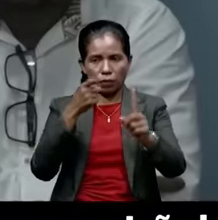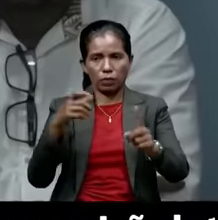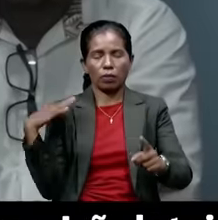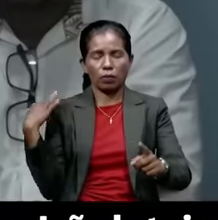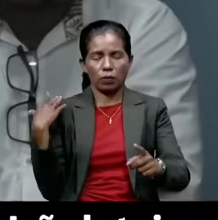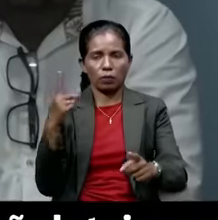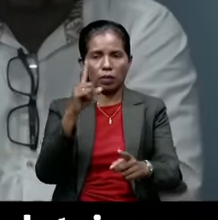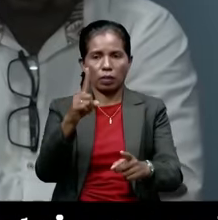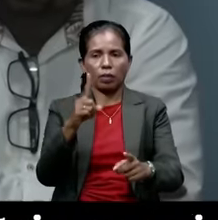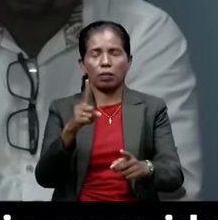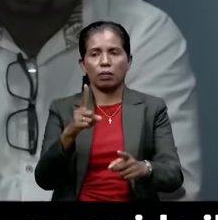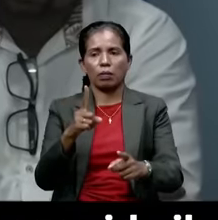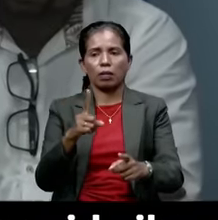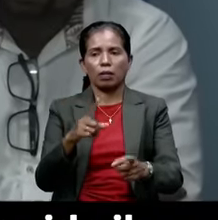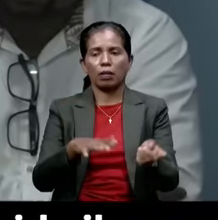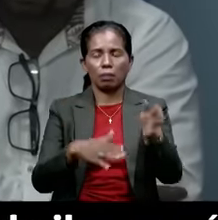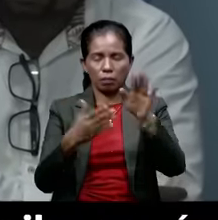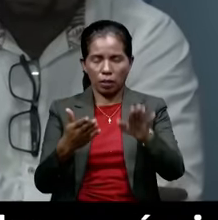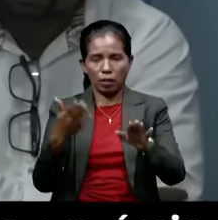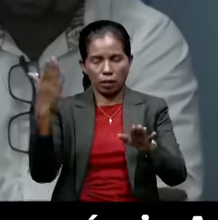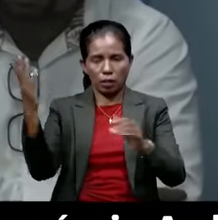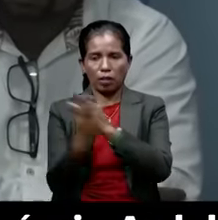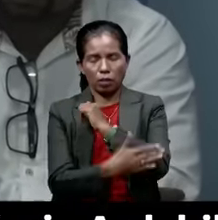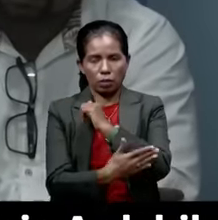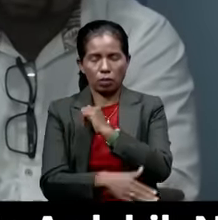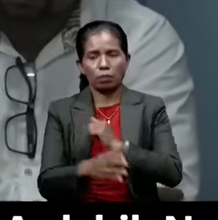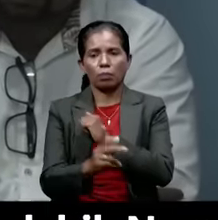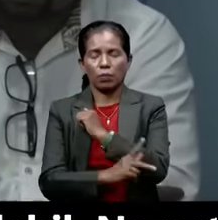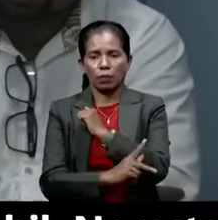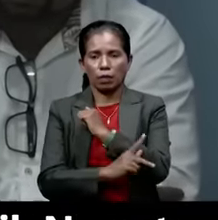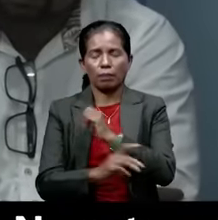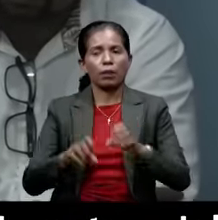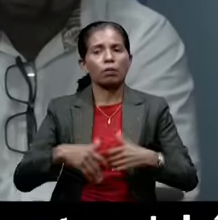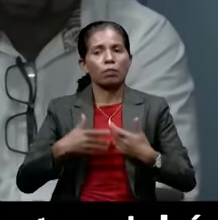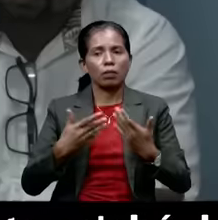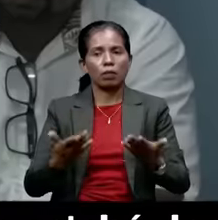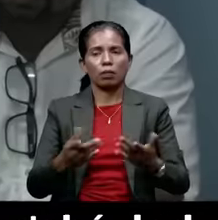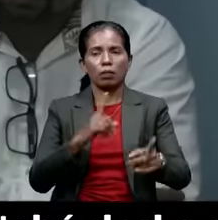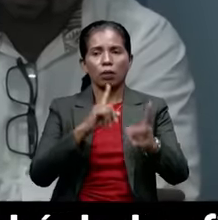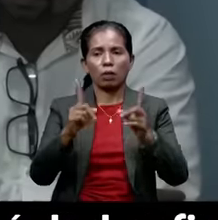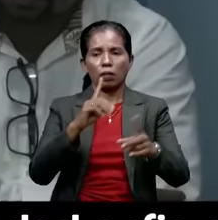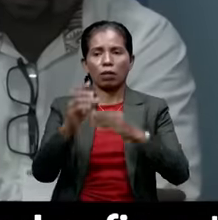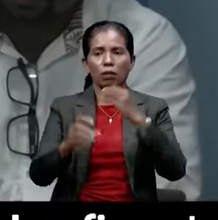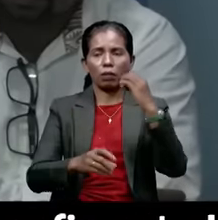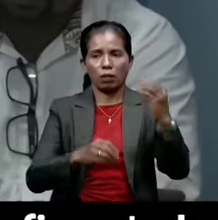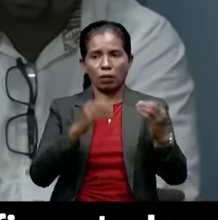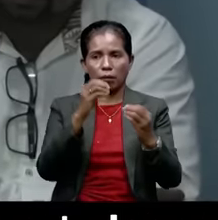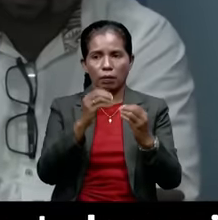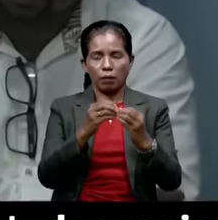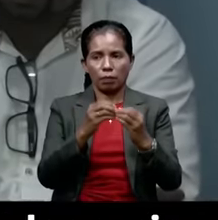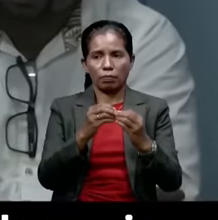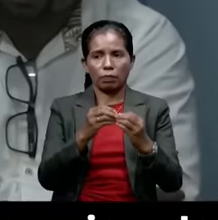jovem Iranabé Mateja, Portugal. O ensama que atuculia conaba